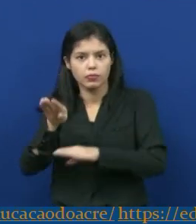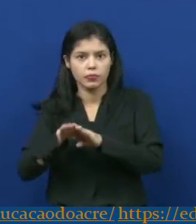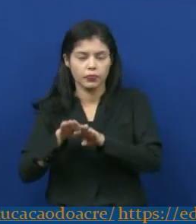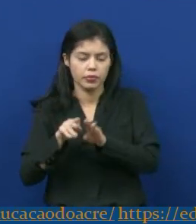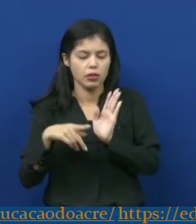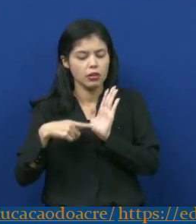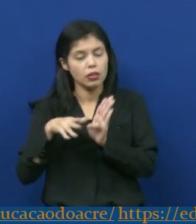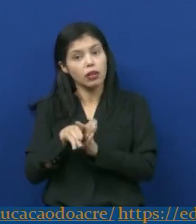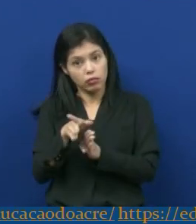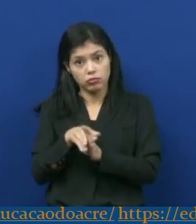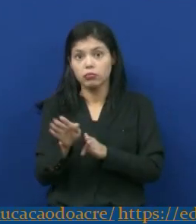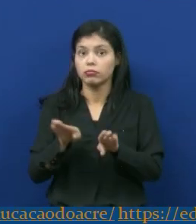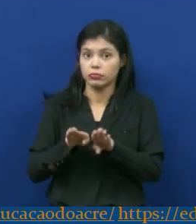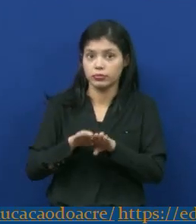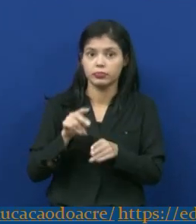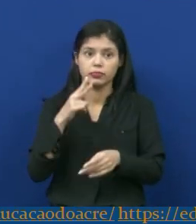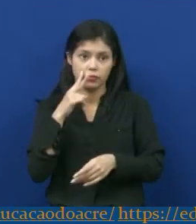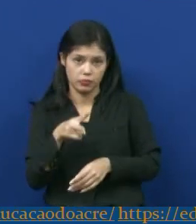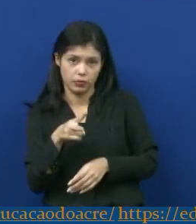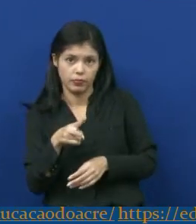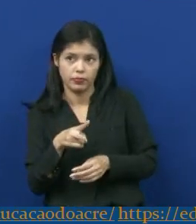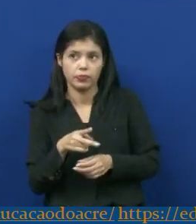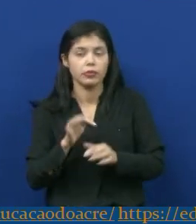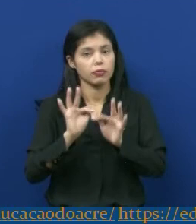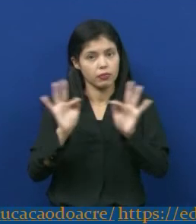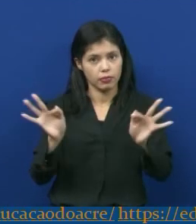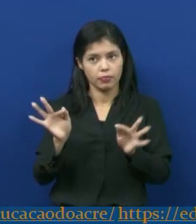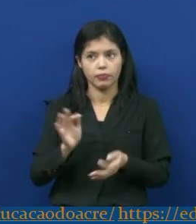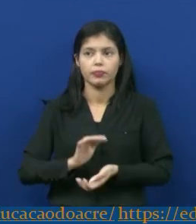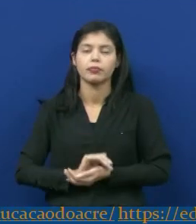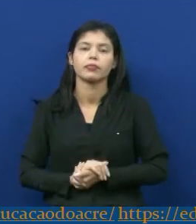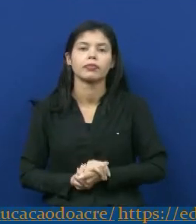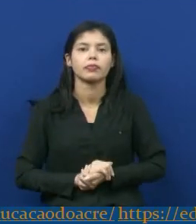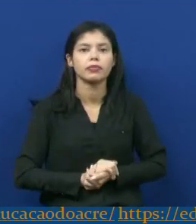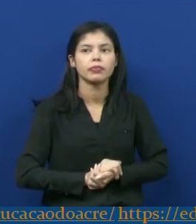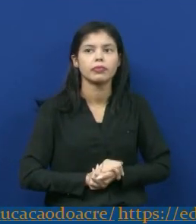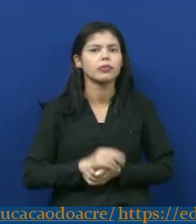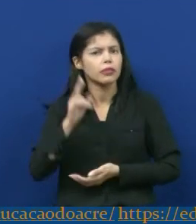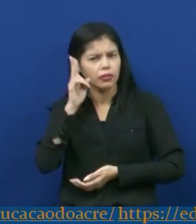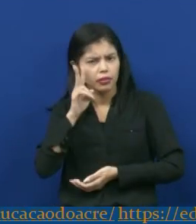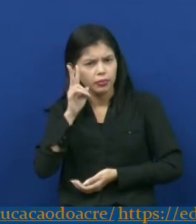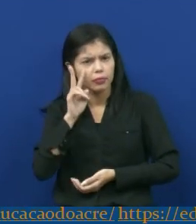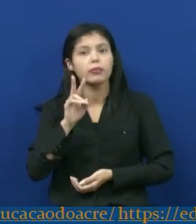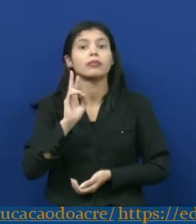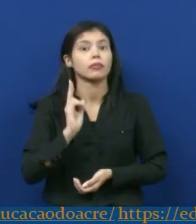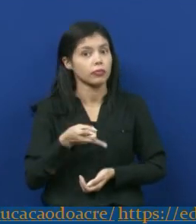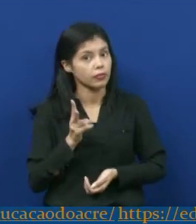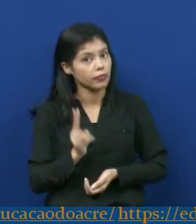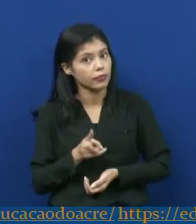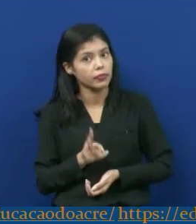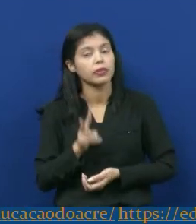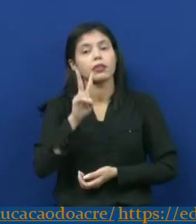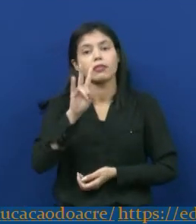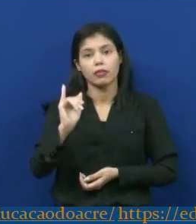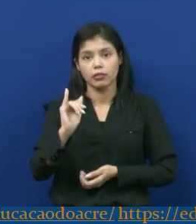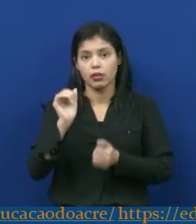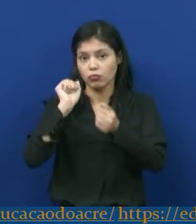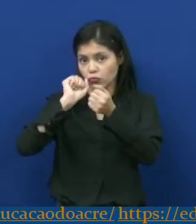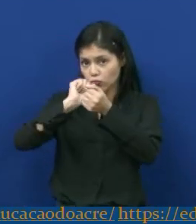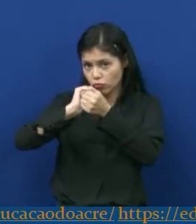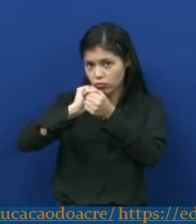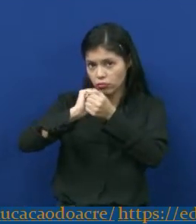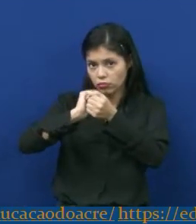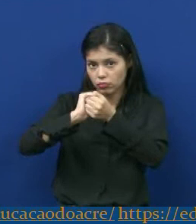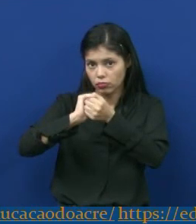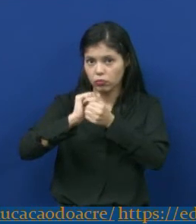a partir das figurinhas aí, formulando frases com ela, certo? Lembrando sempre que essas perífrases aí sempre vão ser a união,